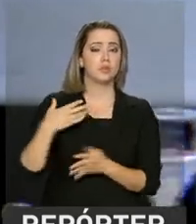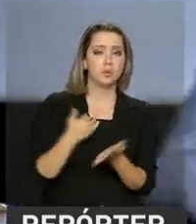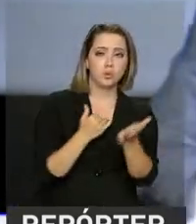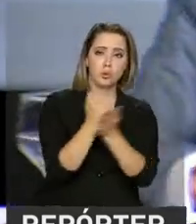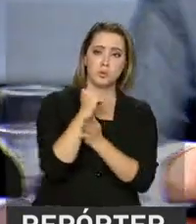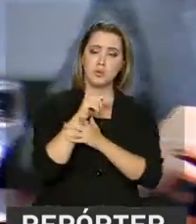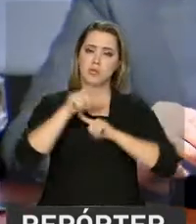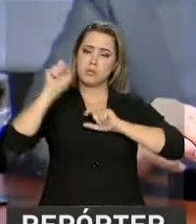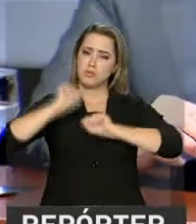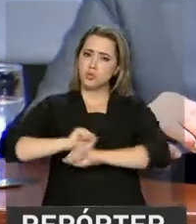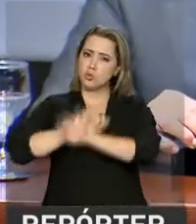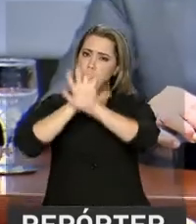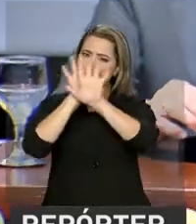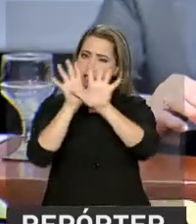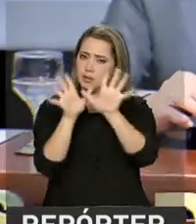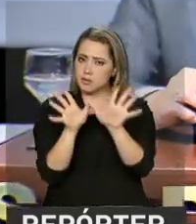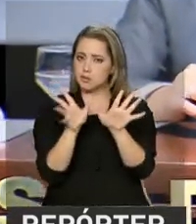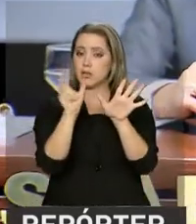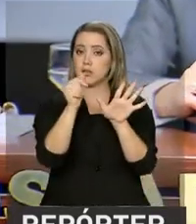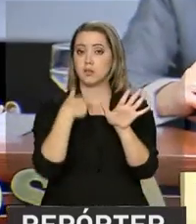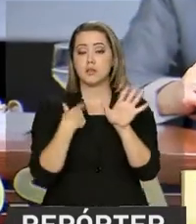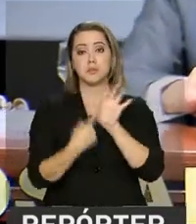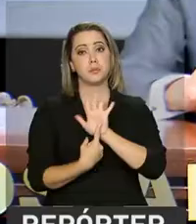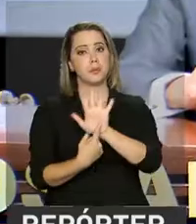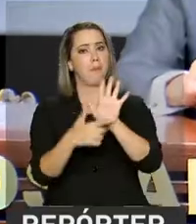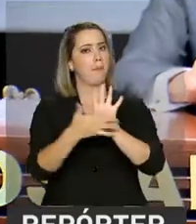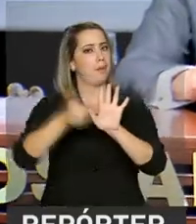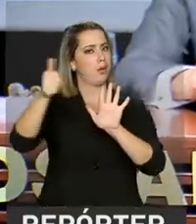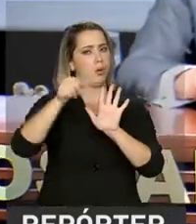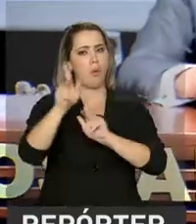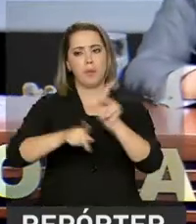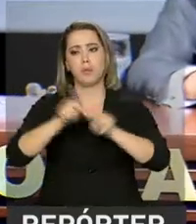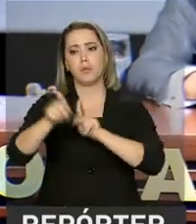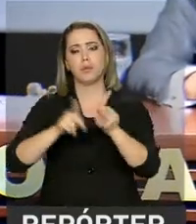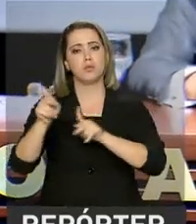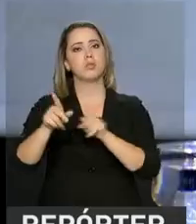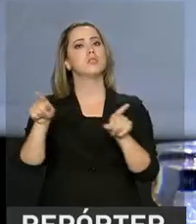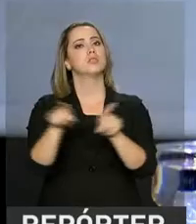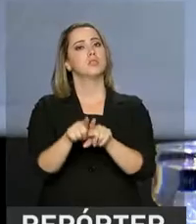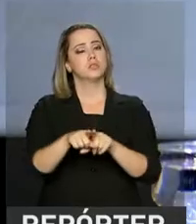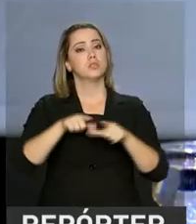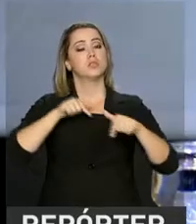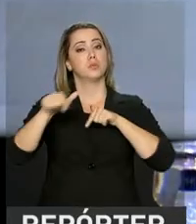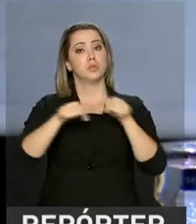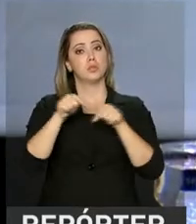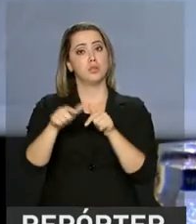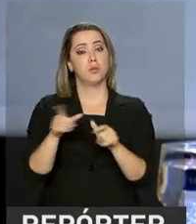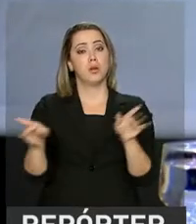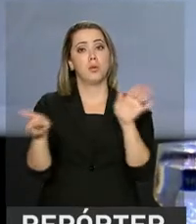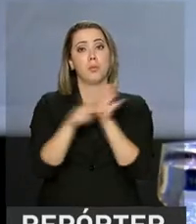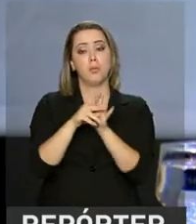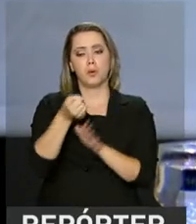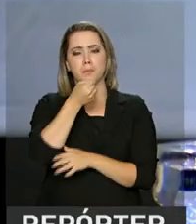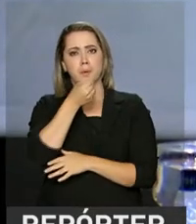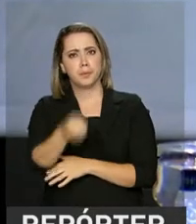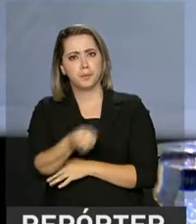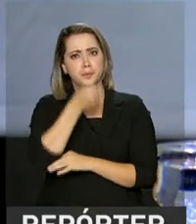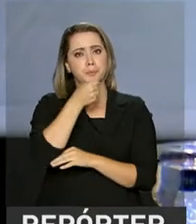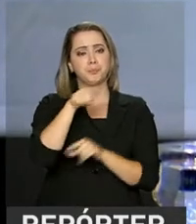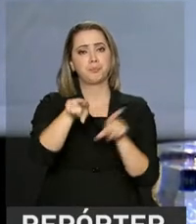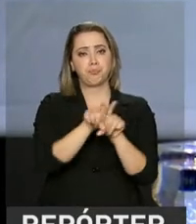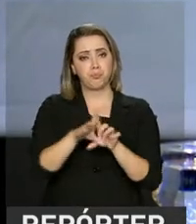transparência favorecem a sociedade e o trabalho da imprensa brasileira e afirmou que o país tem se destacado